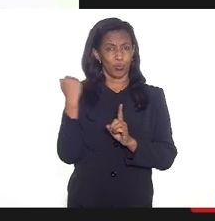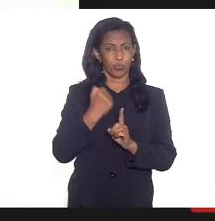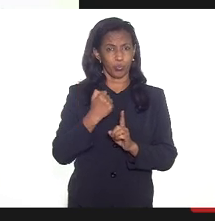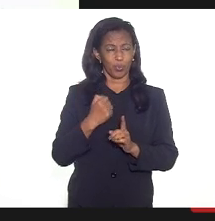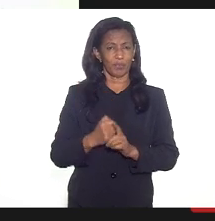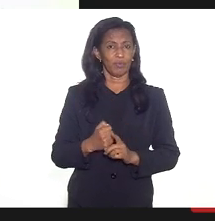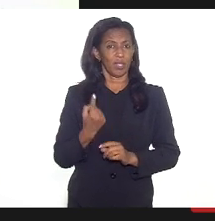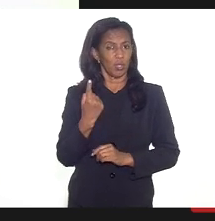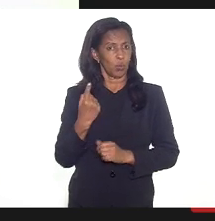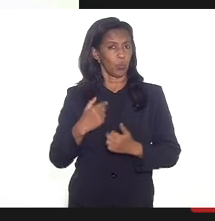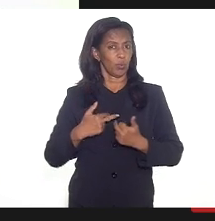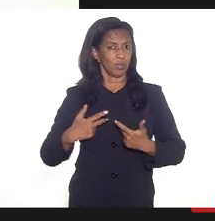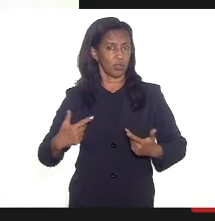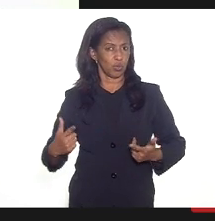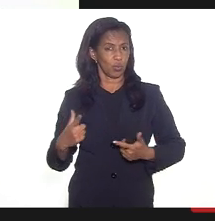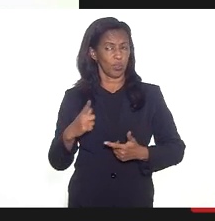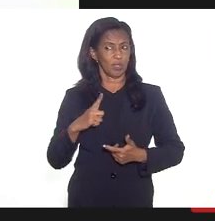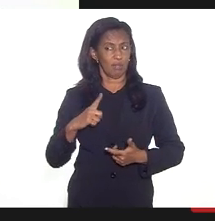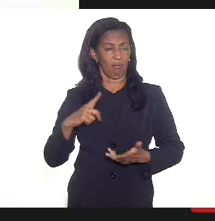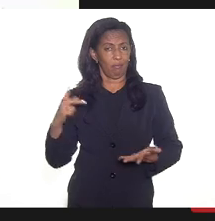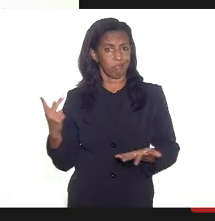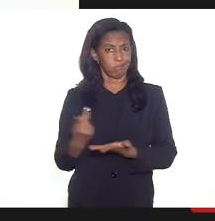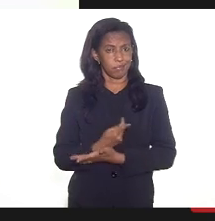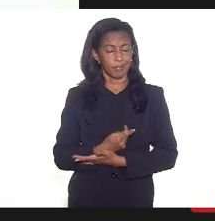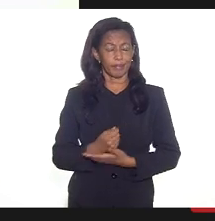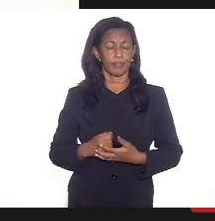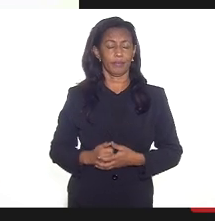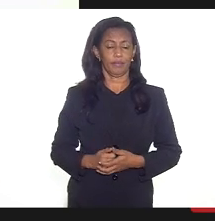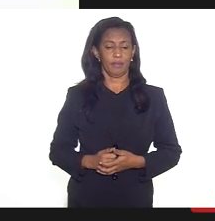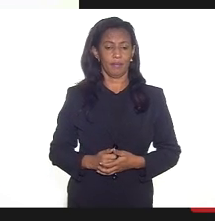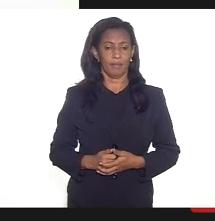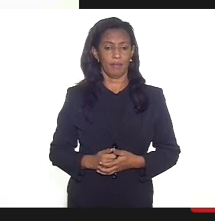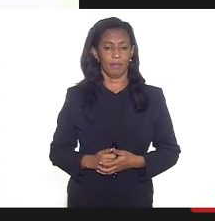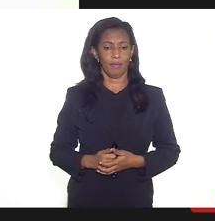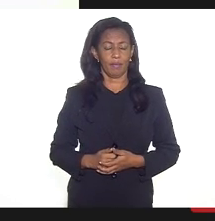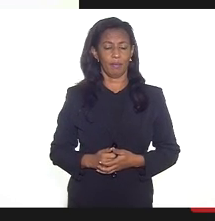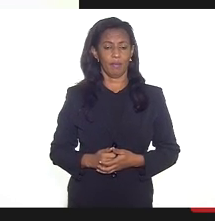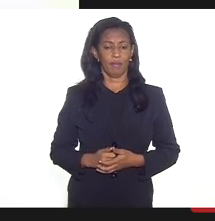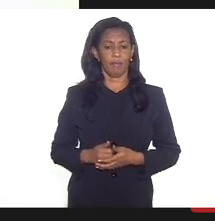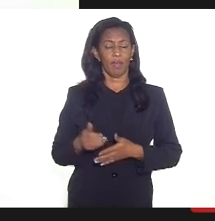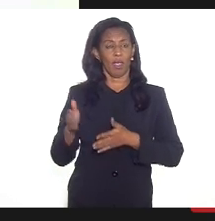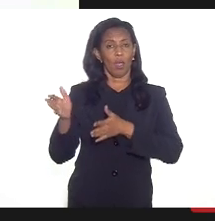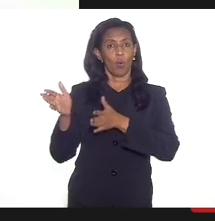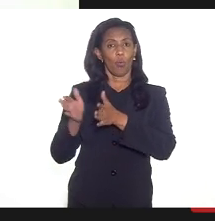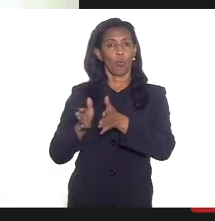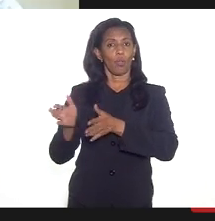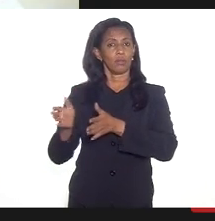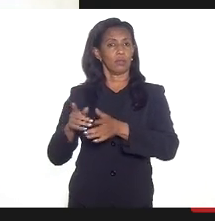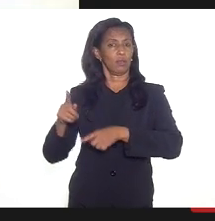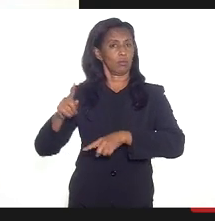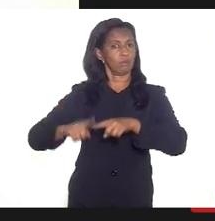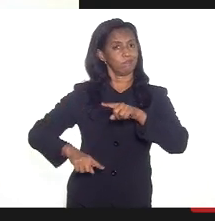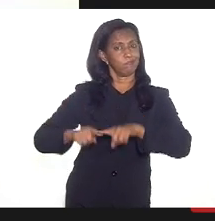E uma das coisas que tem ocorrido é o acesso aos equipamentos.